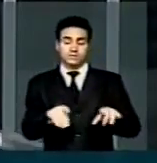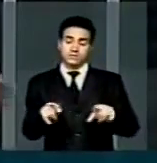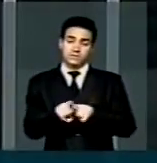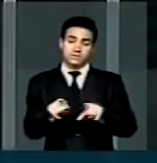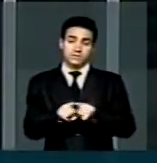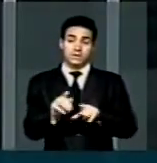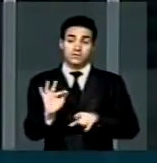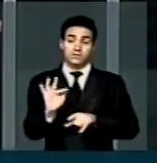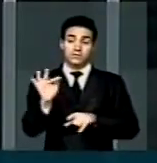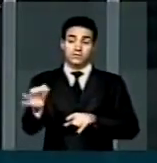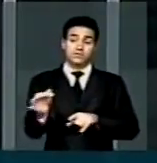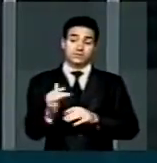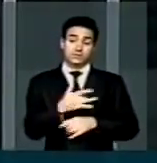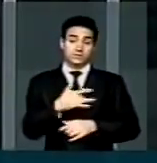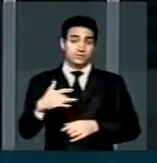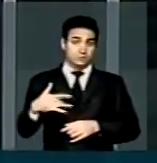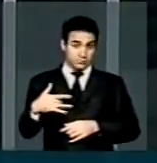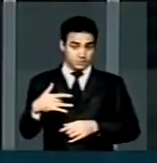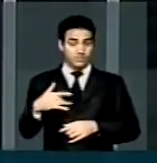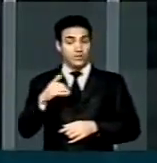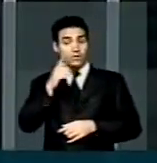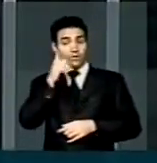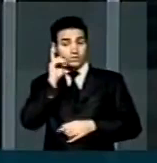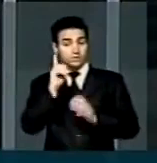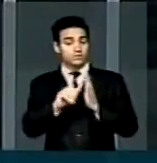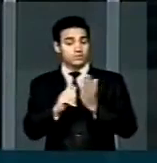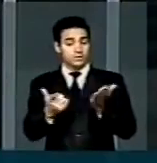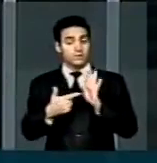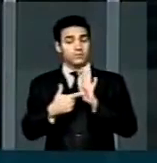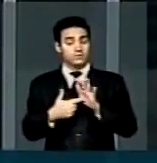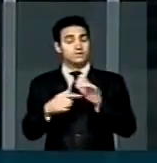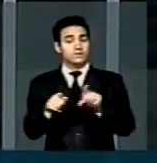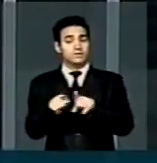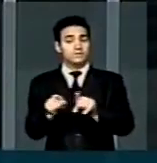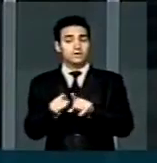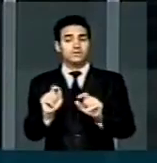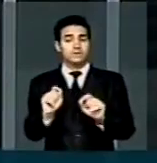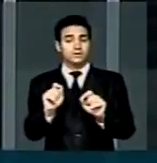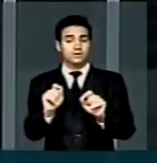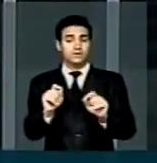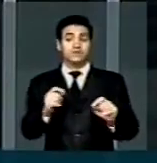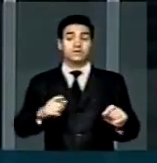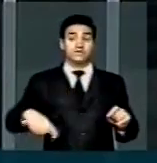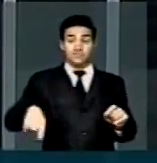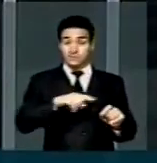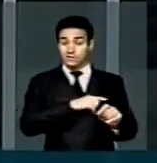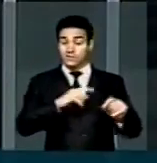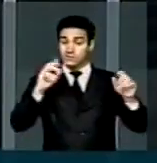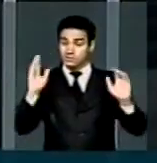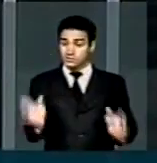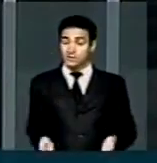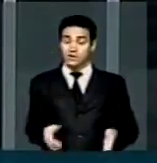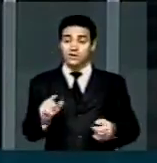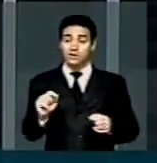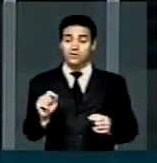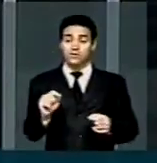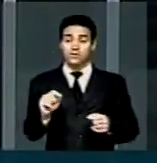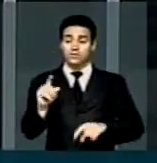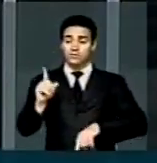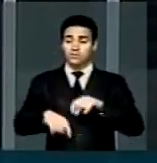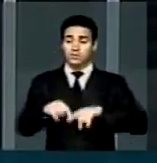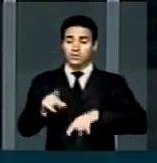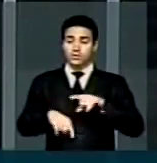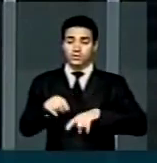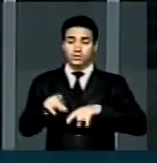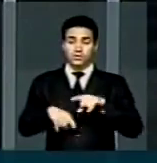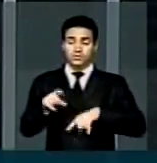saúde. Nós, o Valor Econômico de ontem também trouxe uma reportagem mostrando que nós importamos mais insumos do que a indústria de